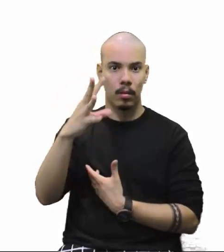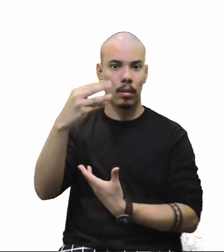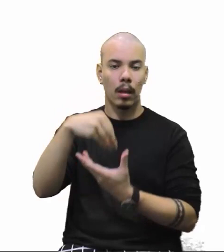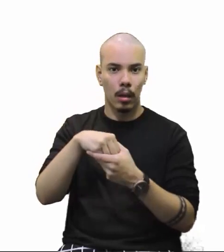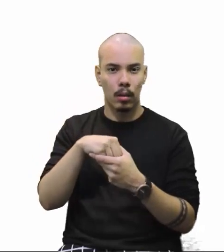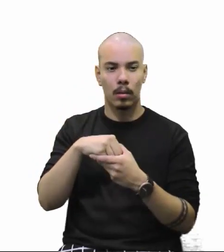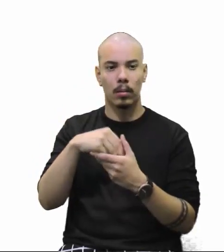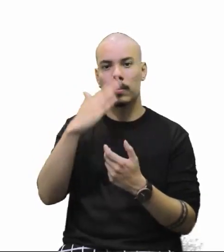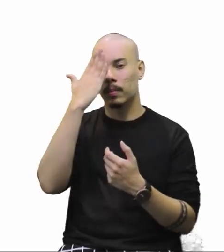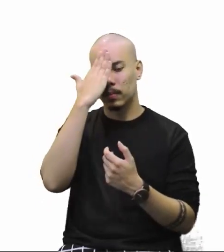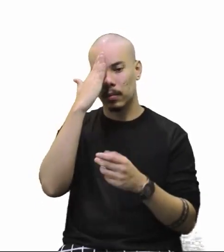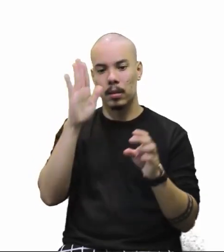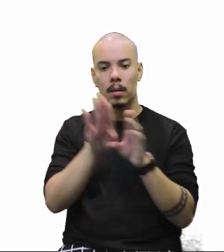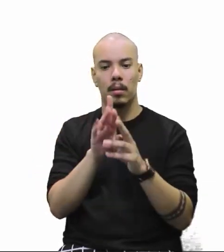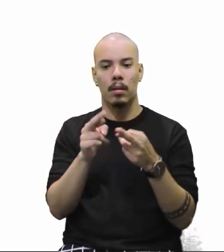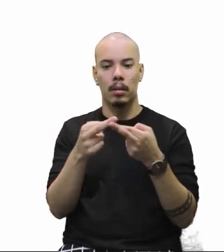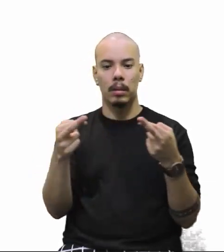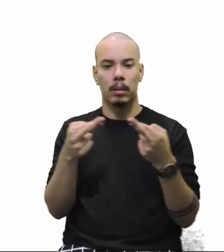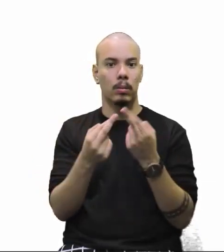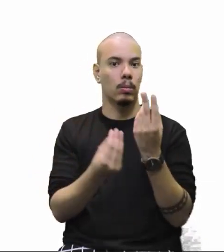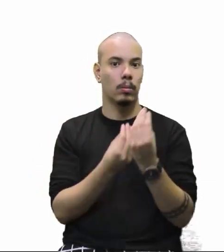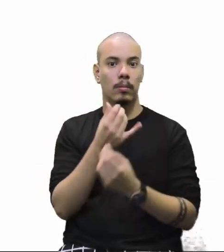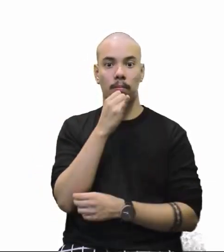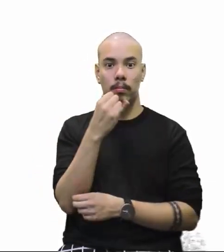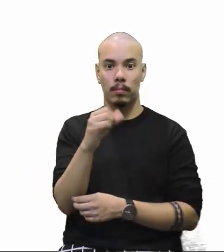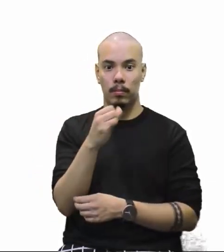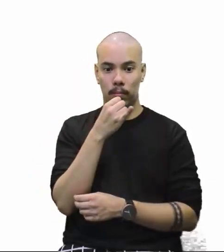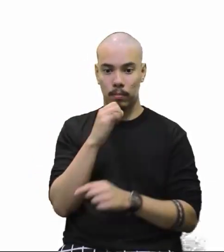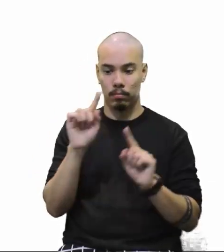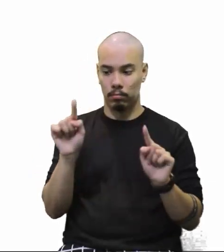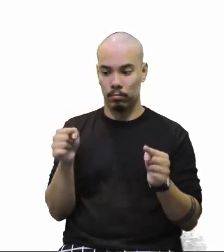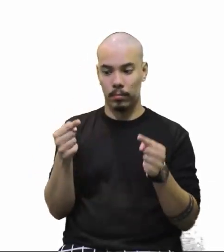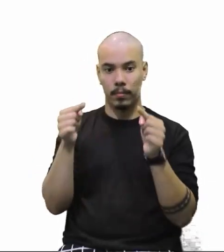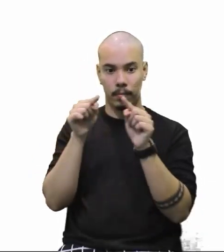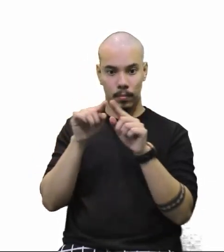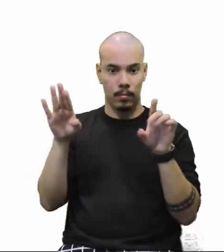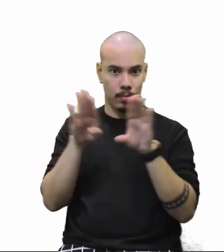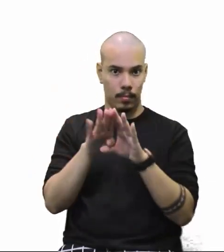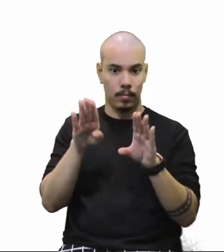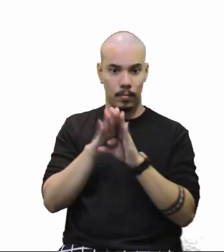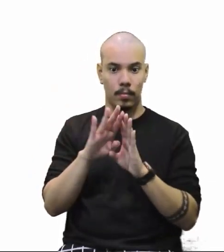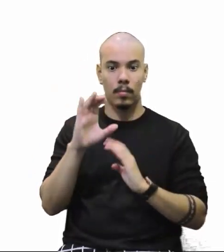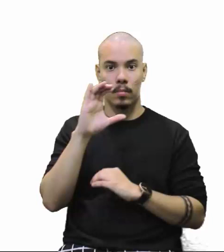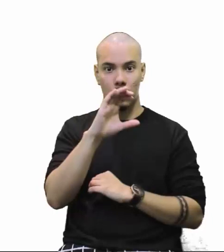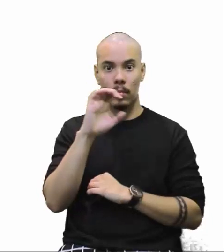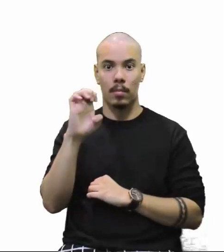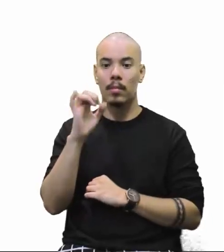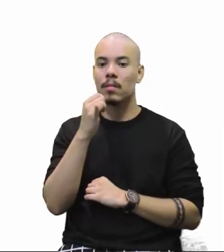dele, a resistência elétrica dada em ohms e a corrente elétrica.